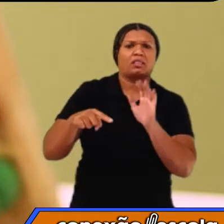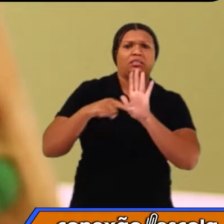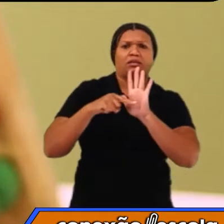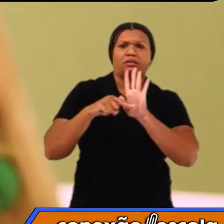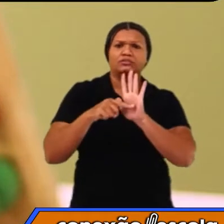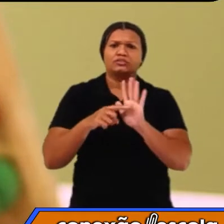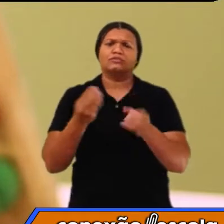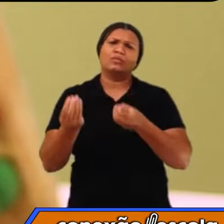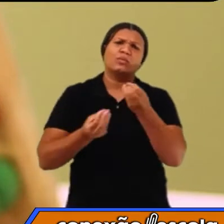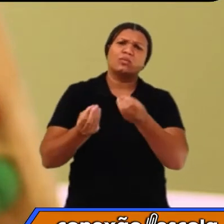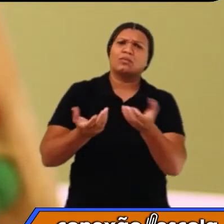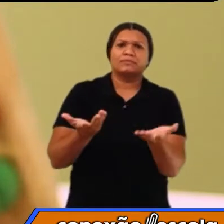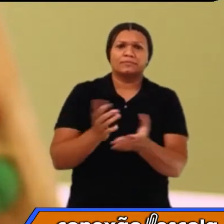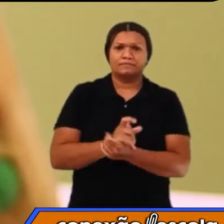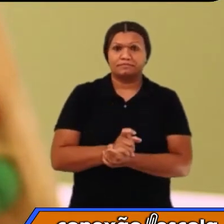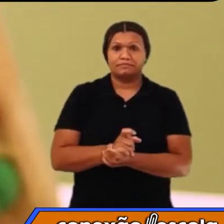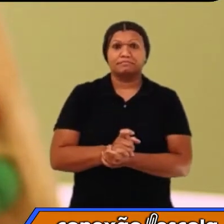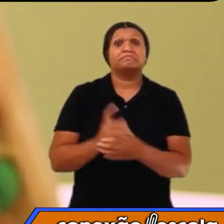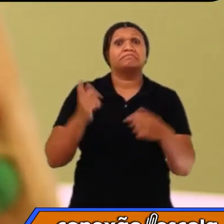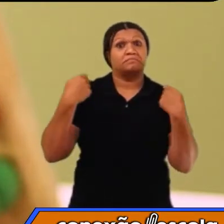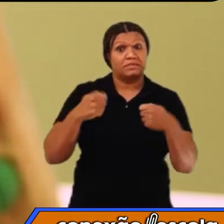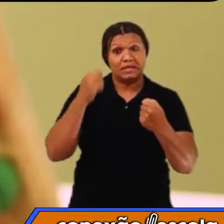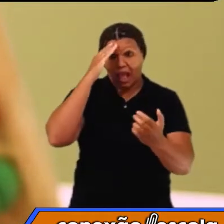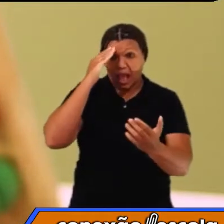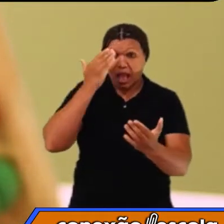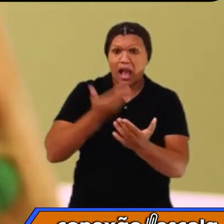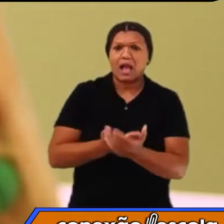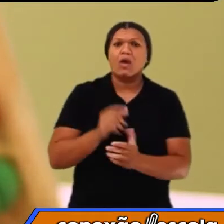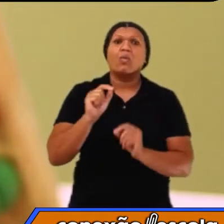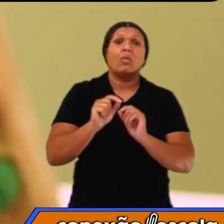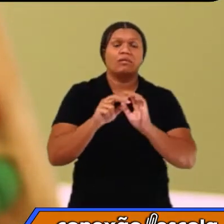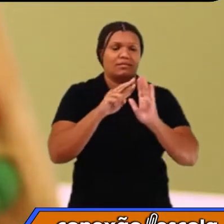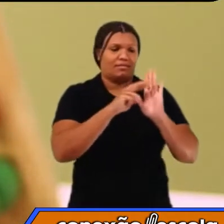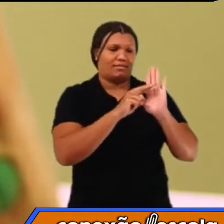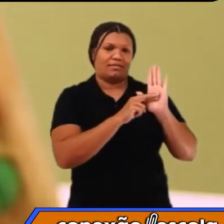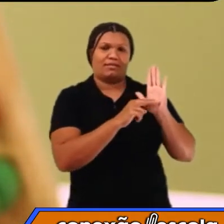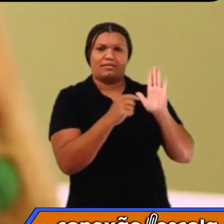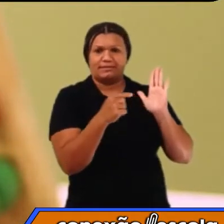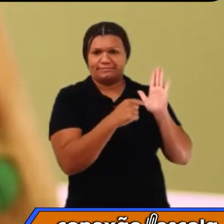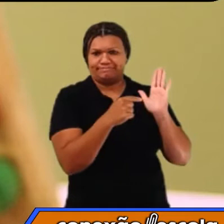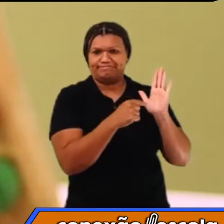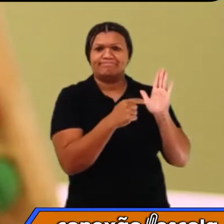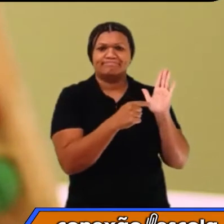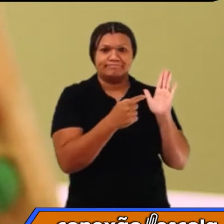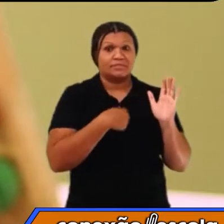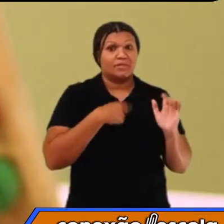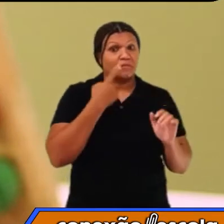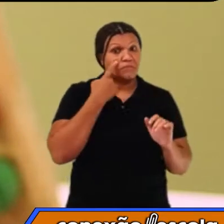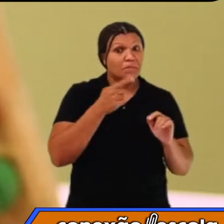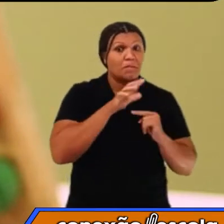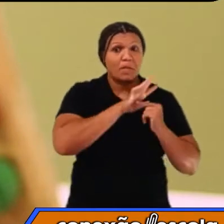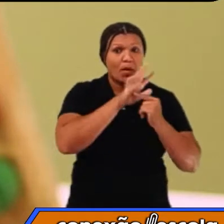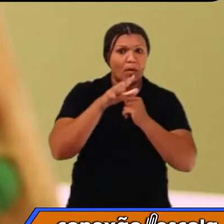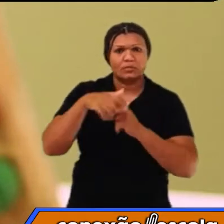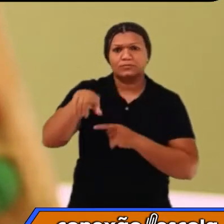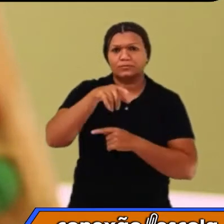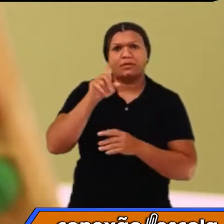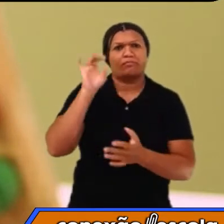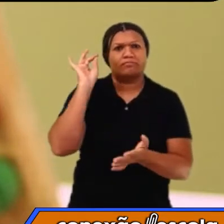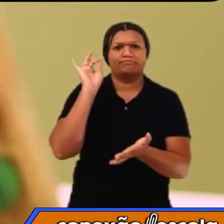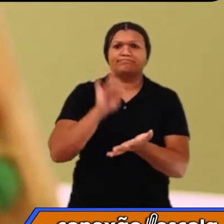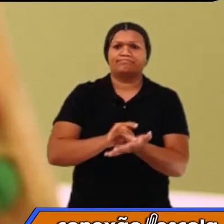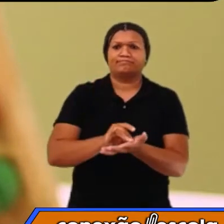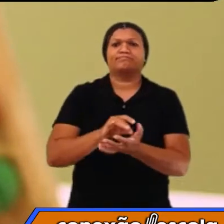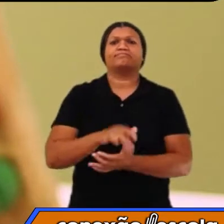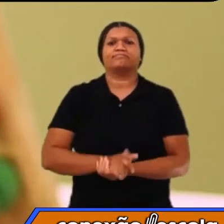mas temos que confiar uma regra Quem sabe a gente mostra para você que ela é verdadeira para